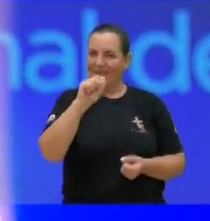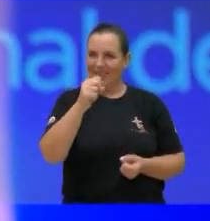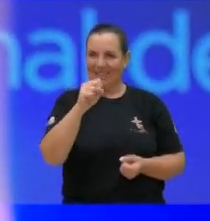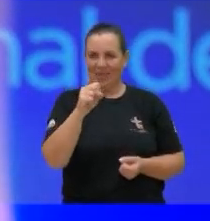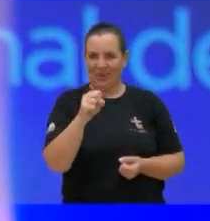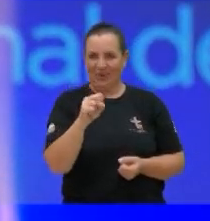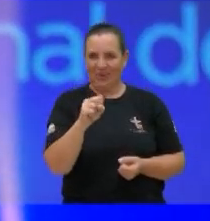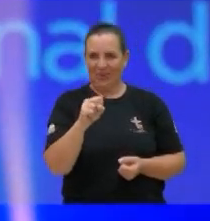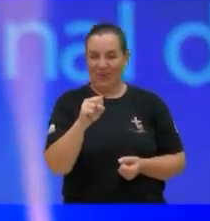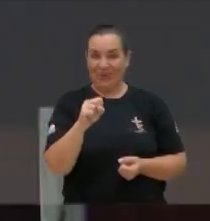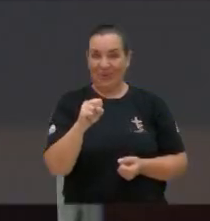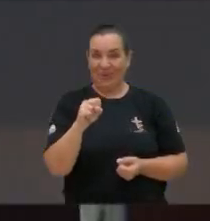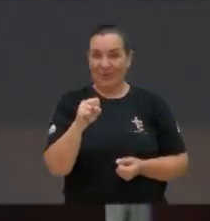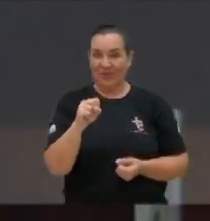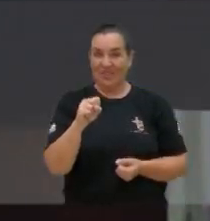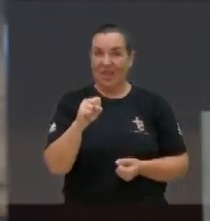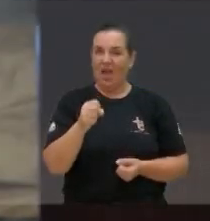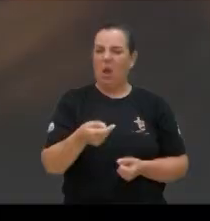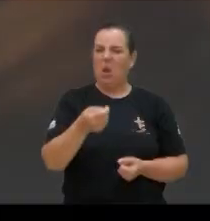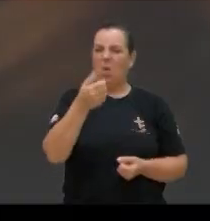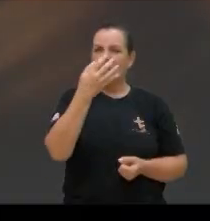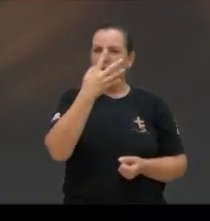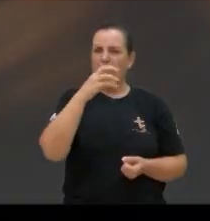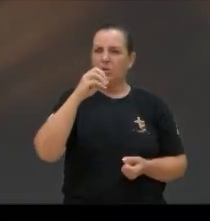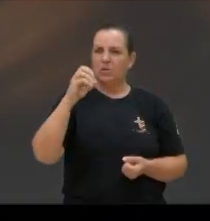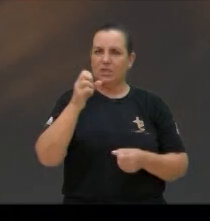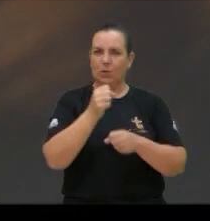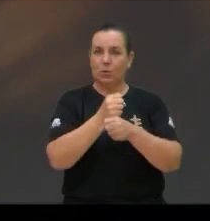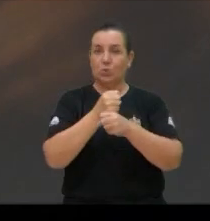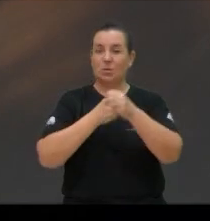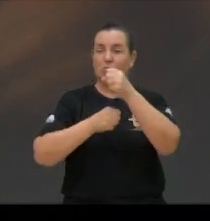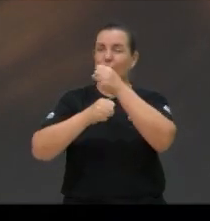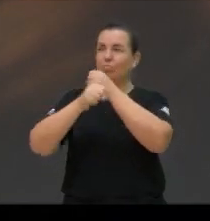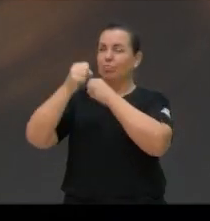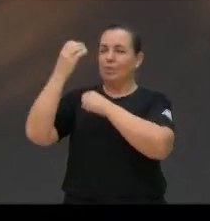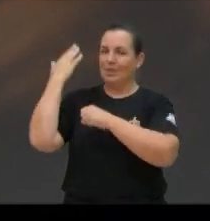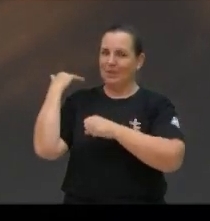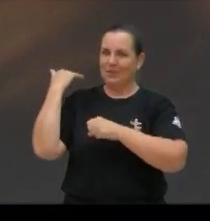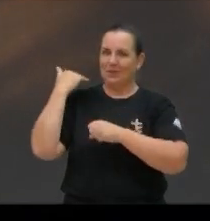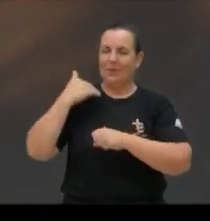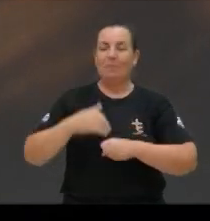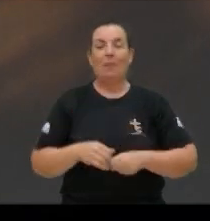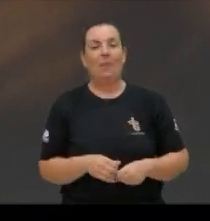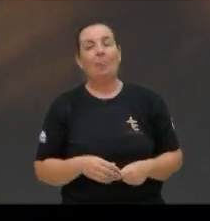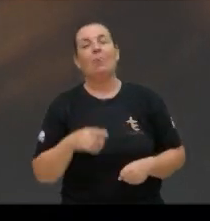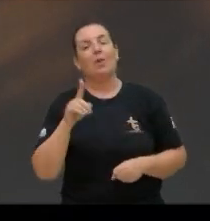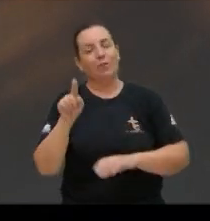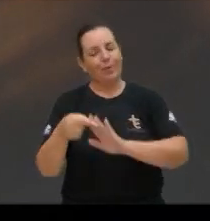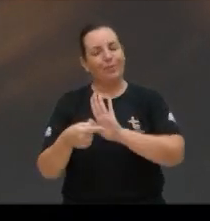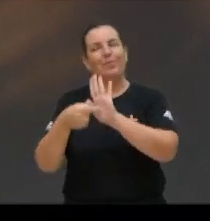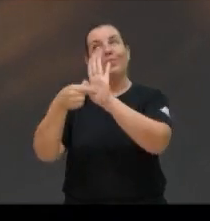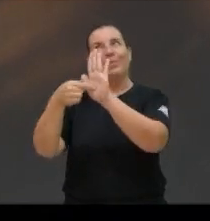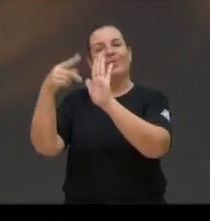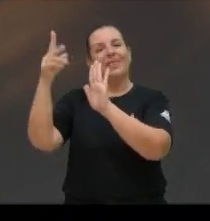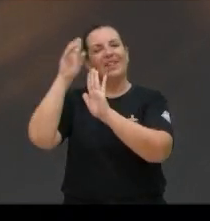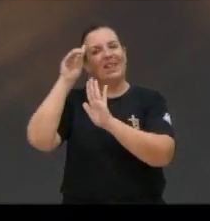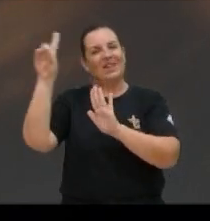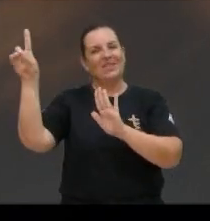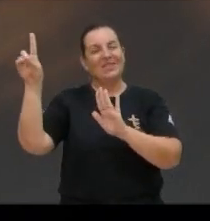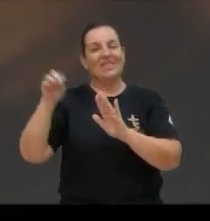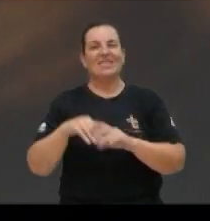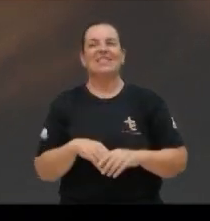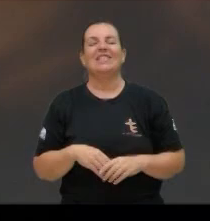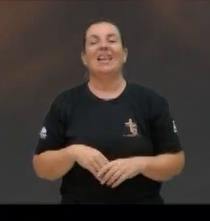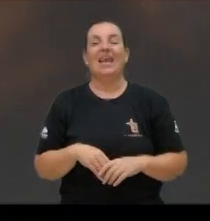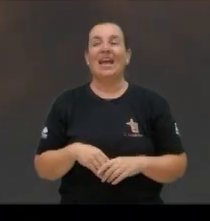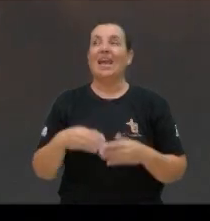1648. Há quase 400 anos, e foi um sinal de Deus. E daquele